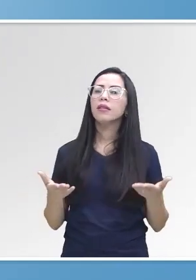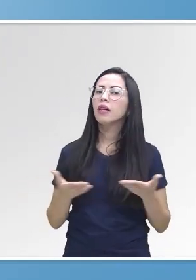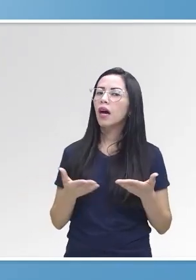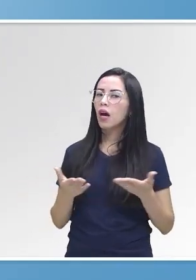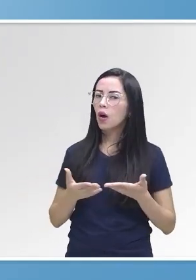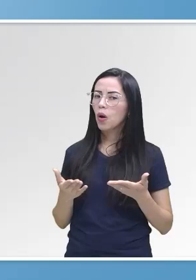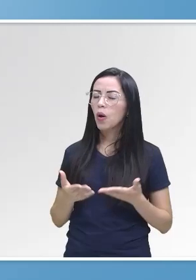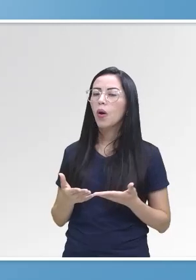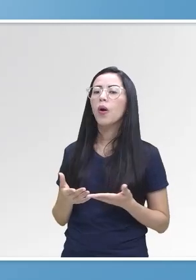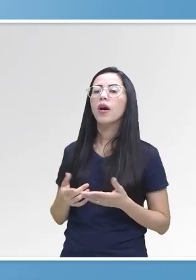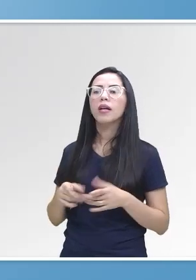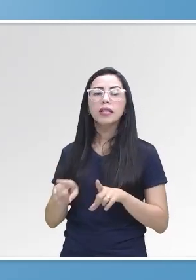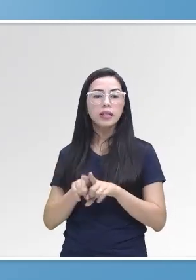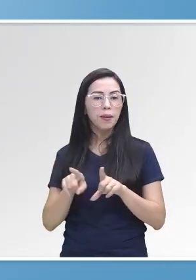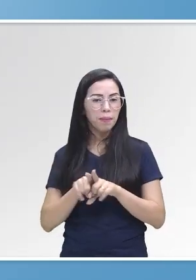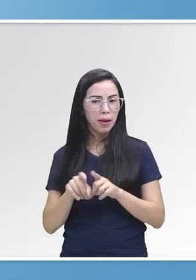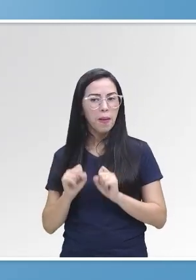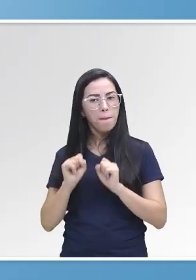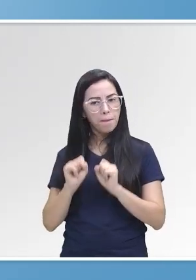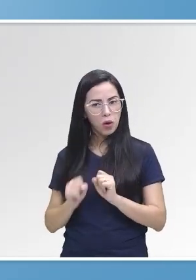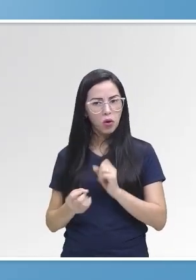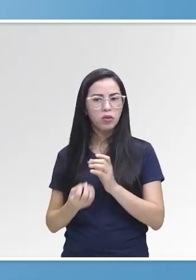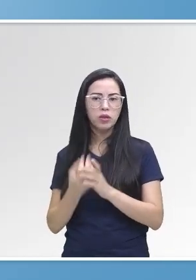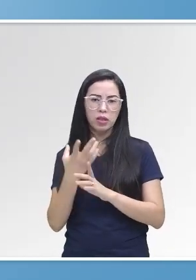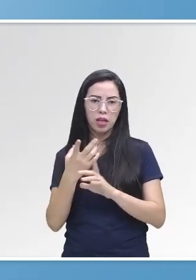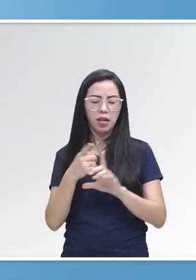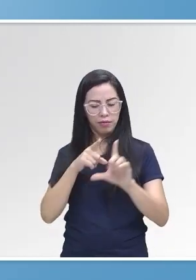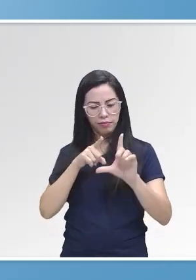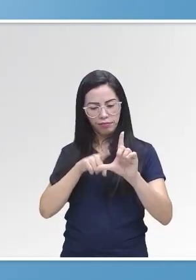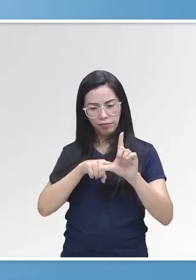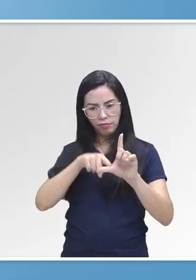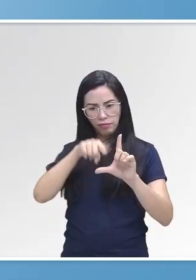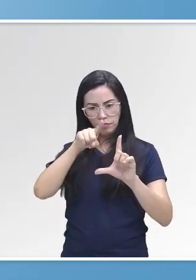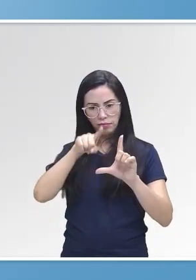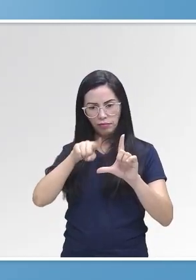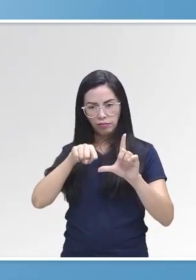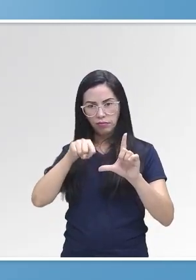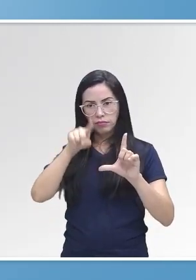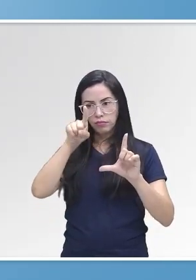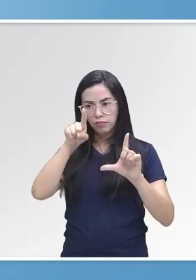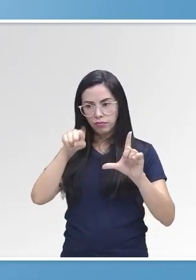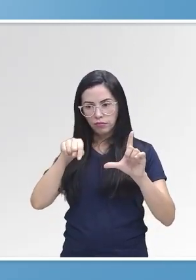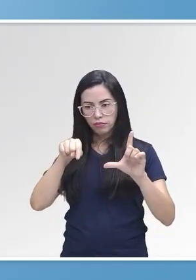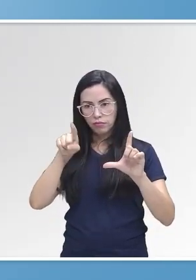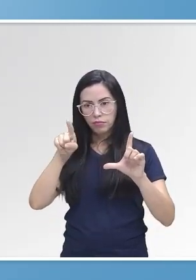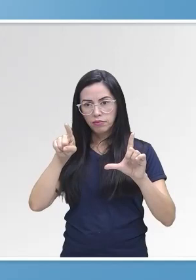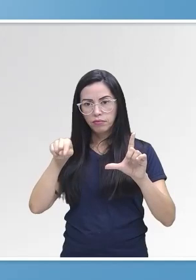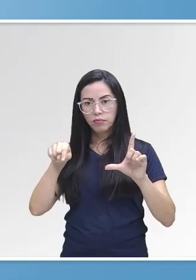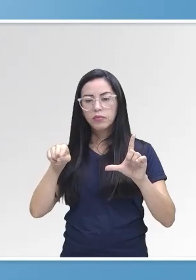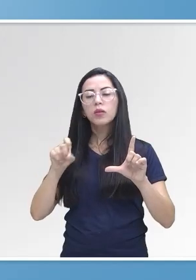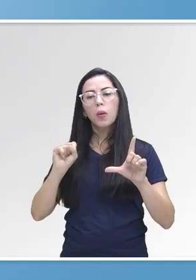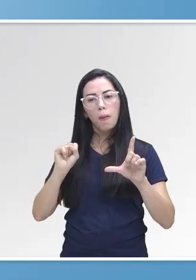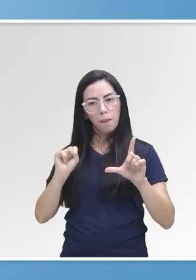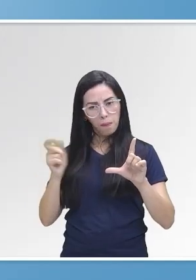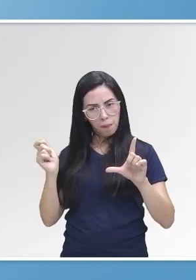também pode ser representado assim ó o gráfico oi oi